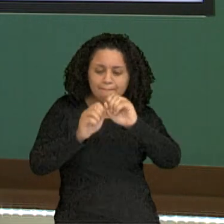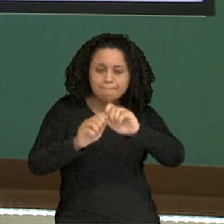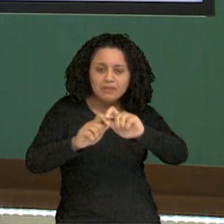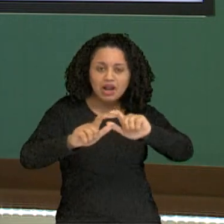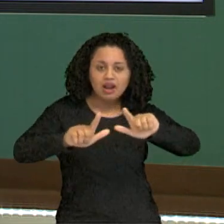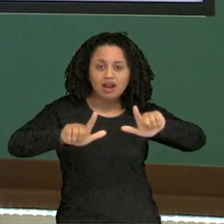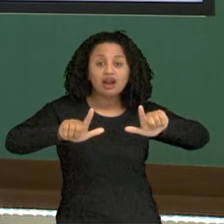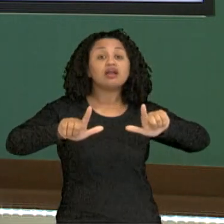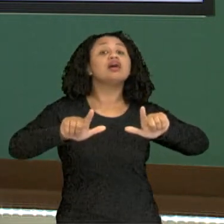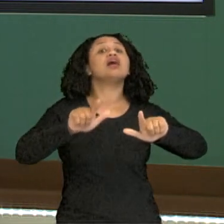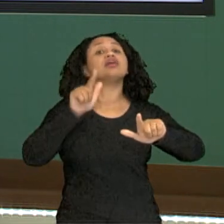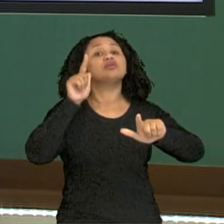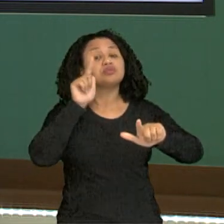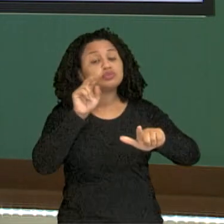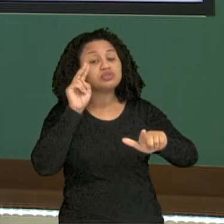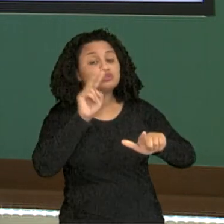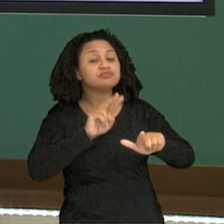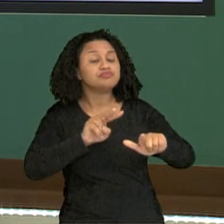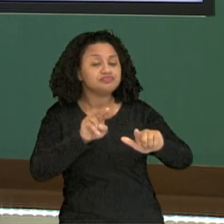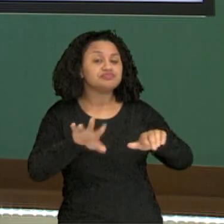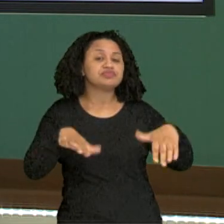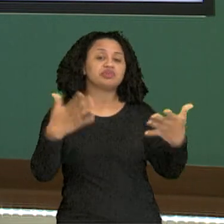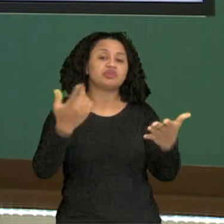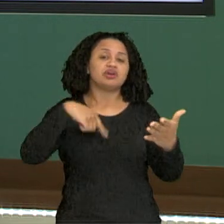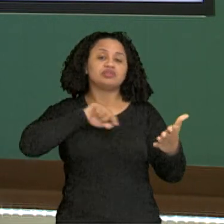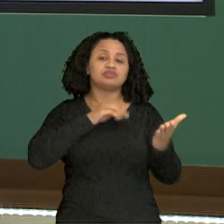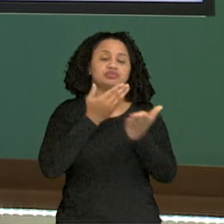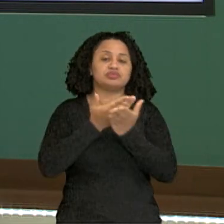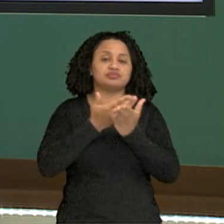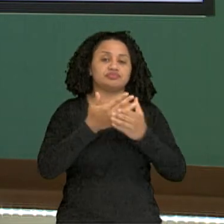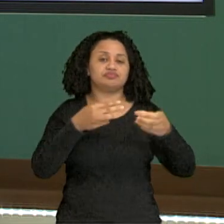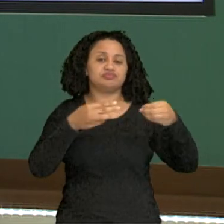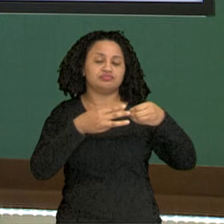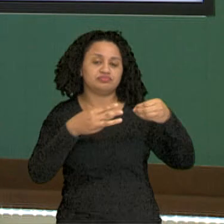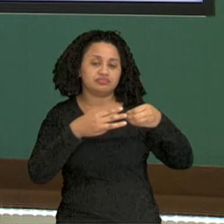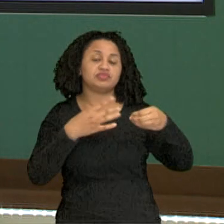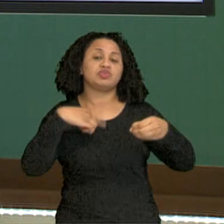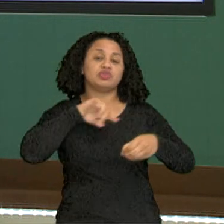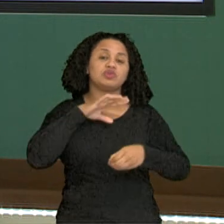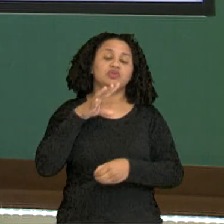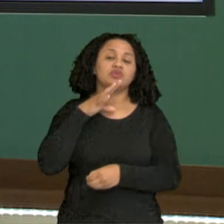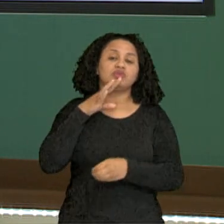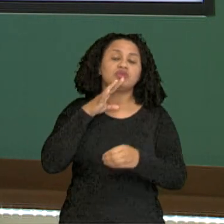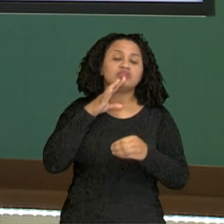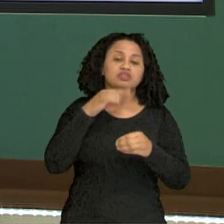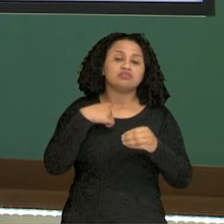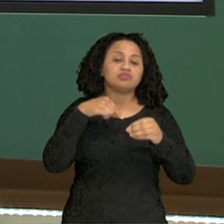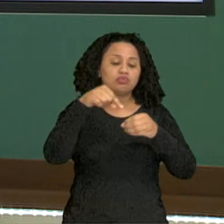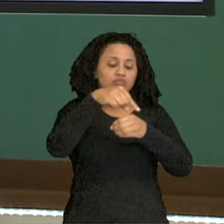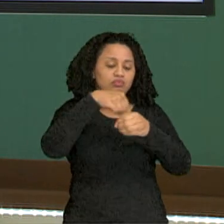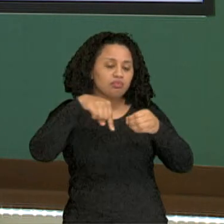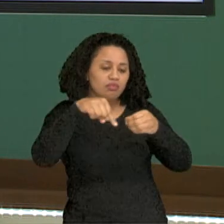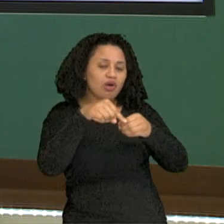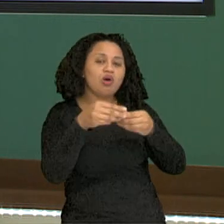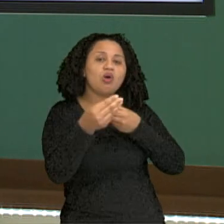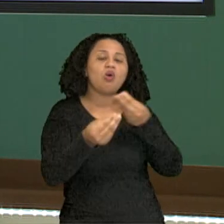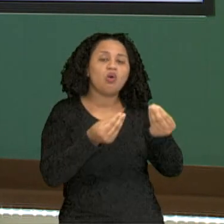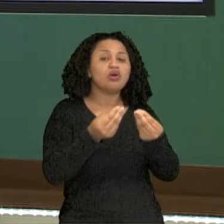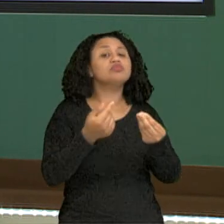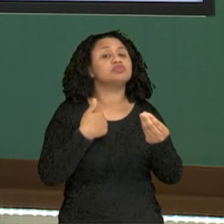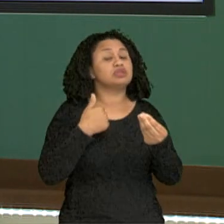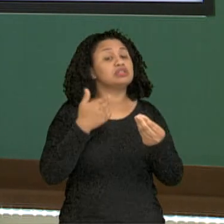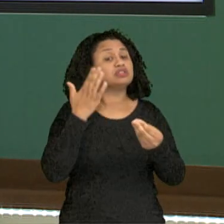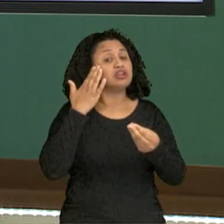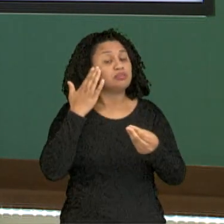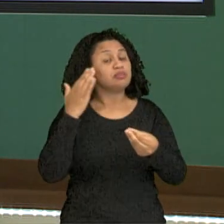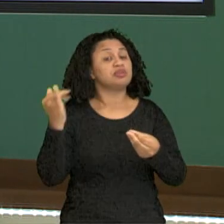ampliação. Quando nós estudamos as células, nós conhecemos as suas estruturas. Reconhecemos a importância dela para o